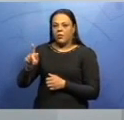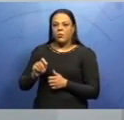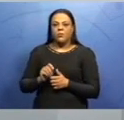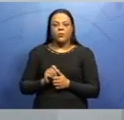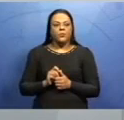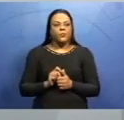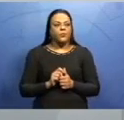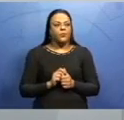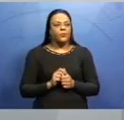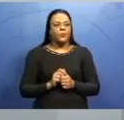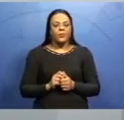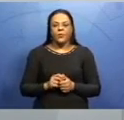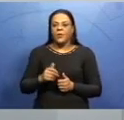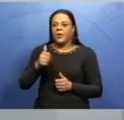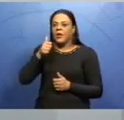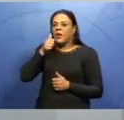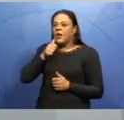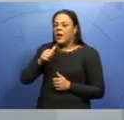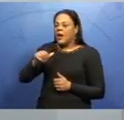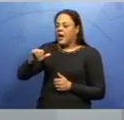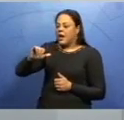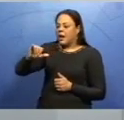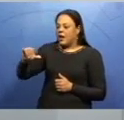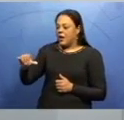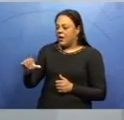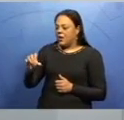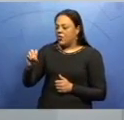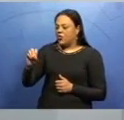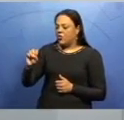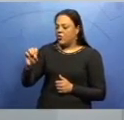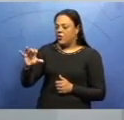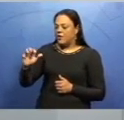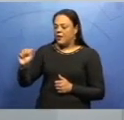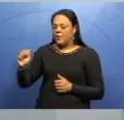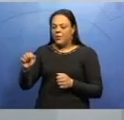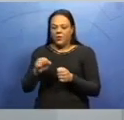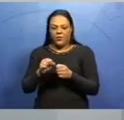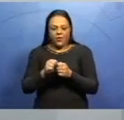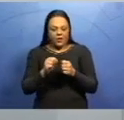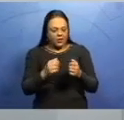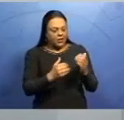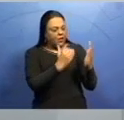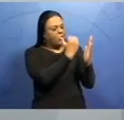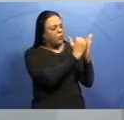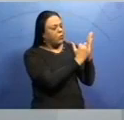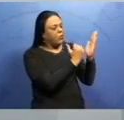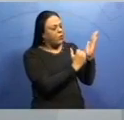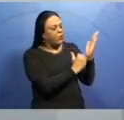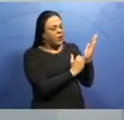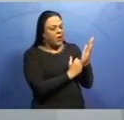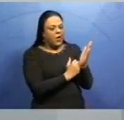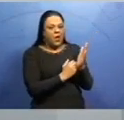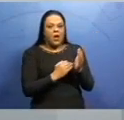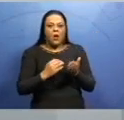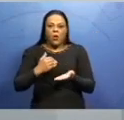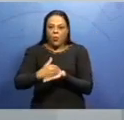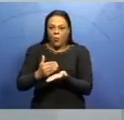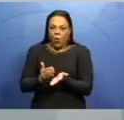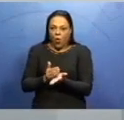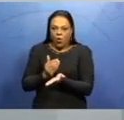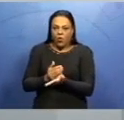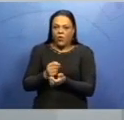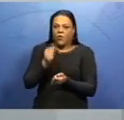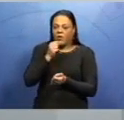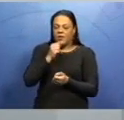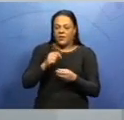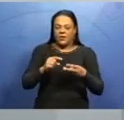Josefa listou os ingredientes necessários para fazer um bolo. Olha lá, 3 xícaras de chá de farinha de